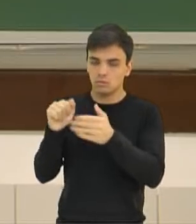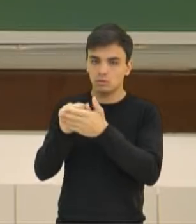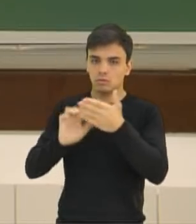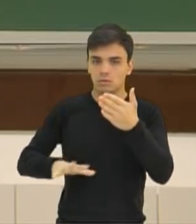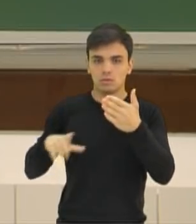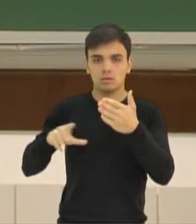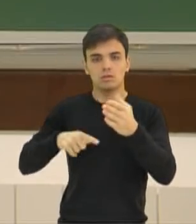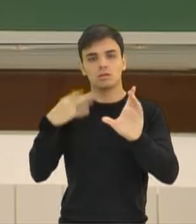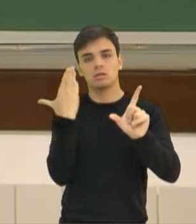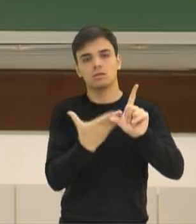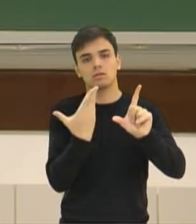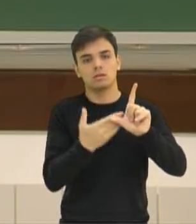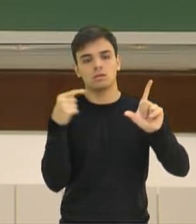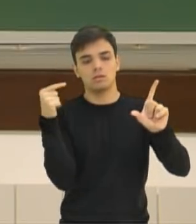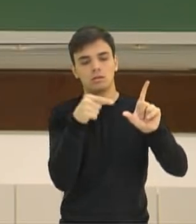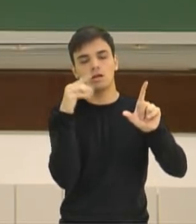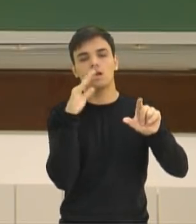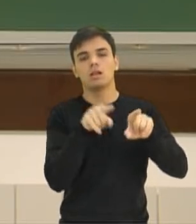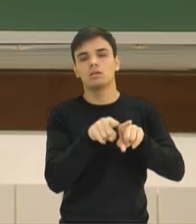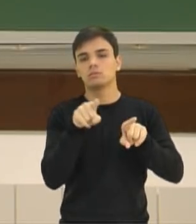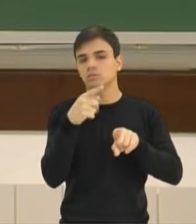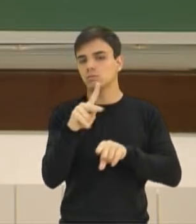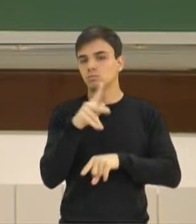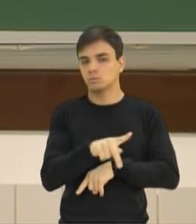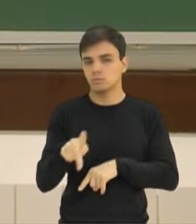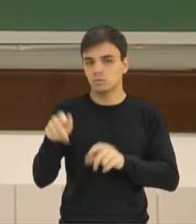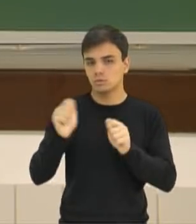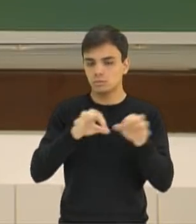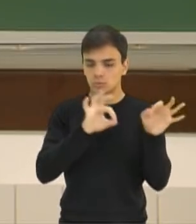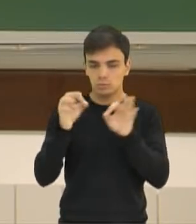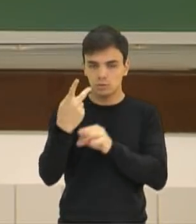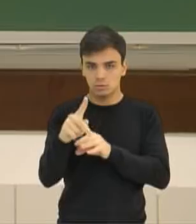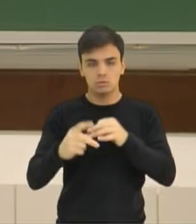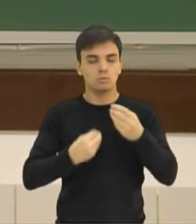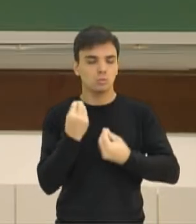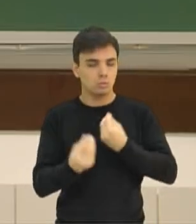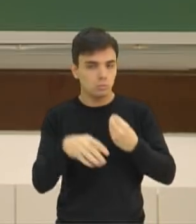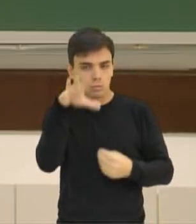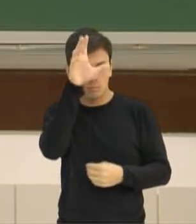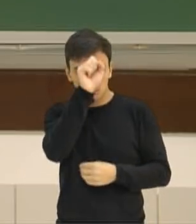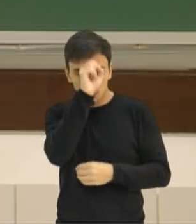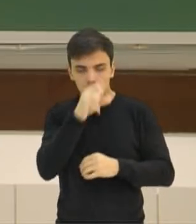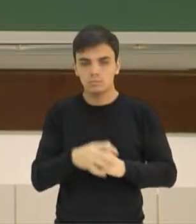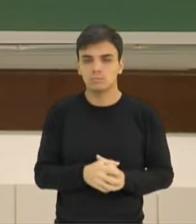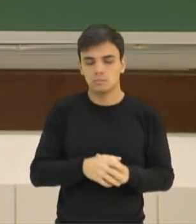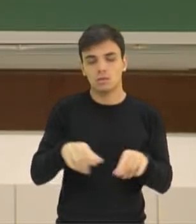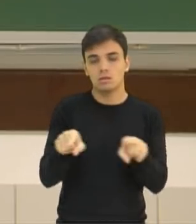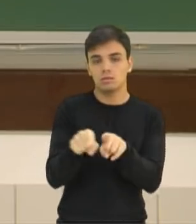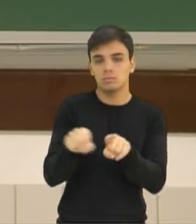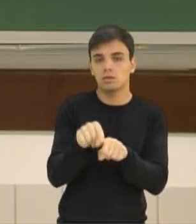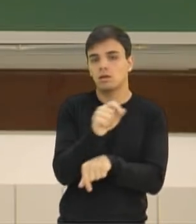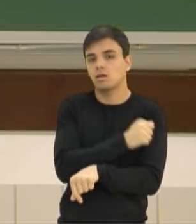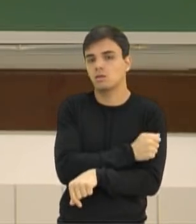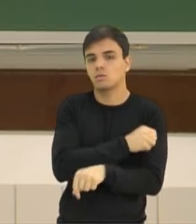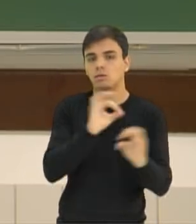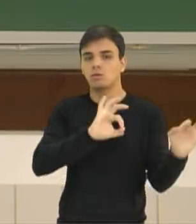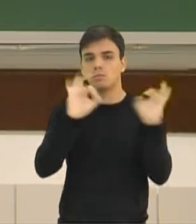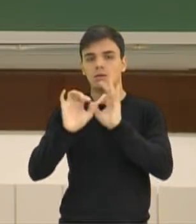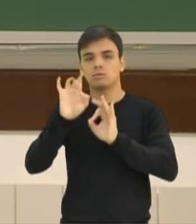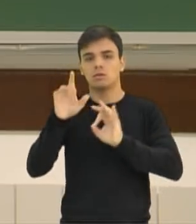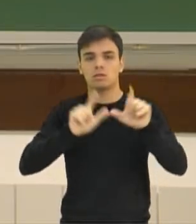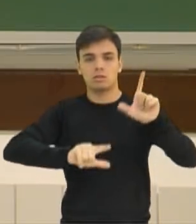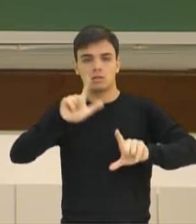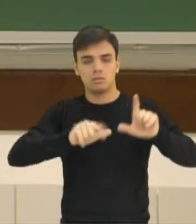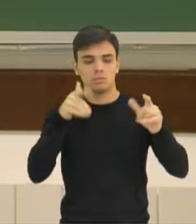no aplicativo. Assim o professor de vocês consegue acompanhar o rendimento. Aqueles alunos que estão acompanhando somente pela TV, entrem em contato